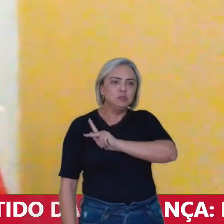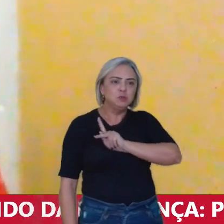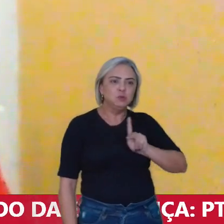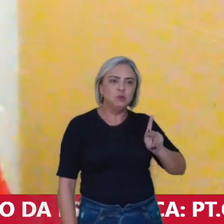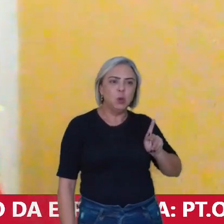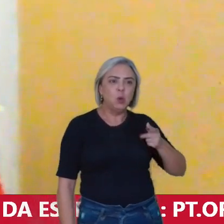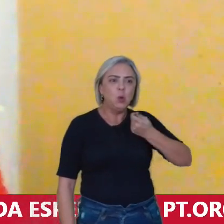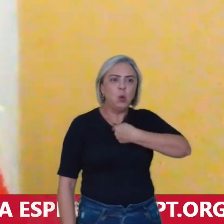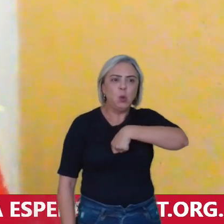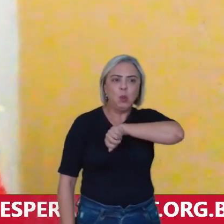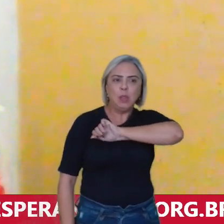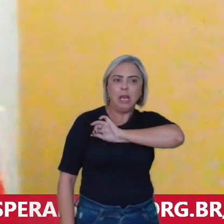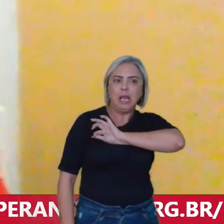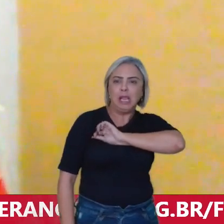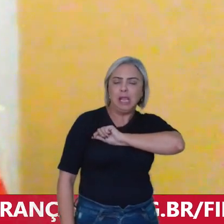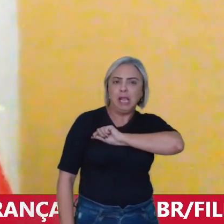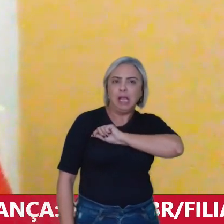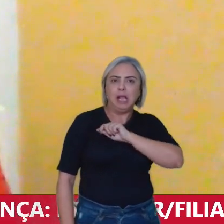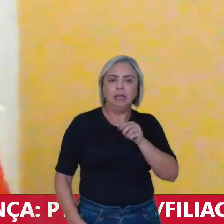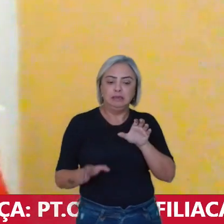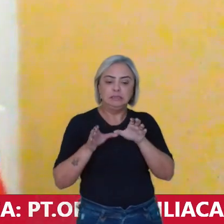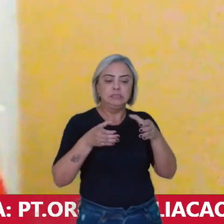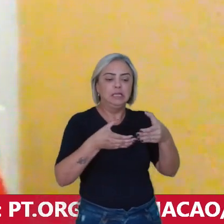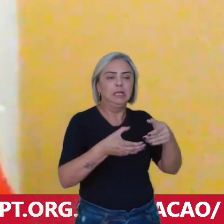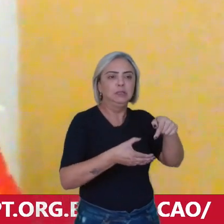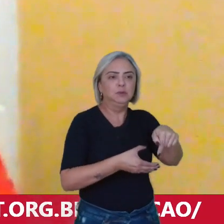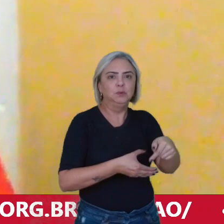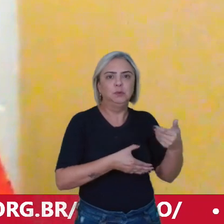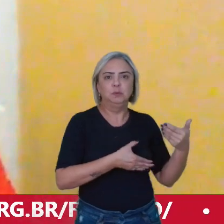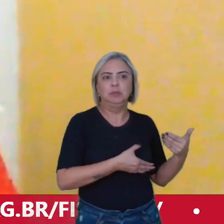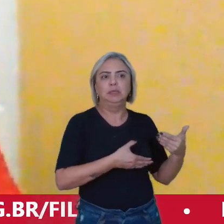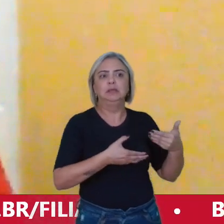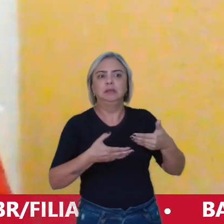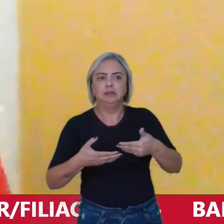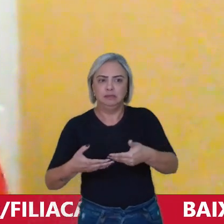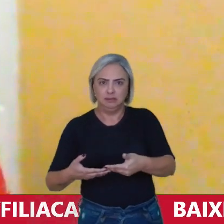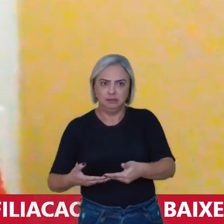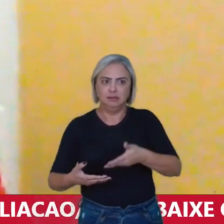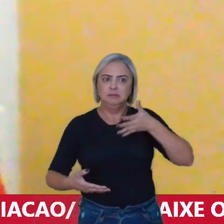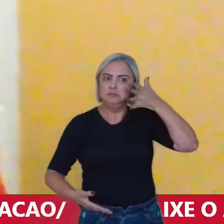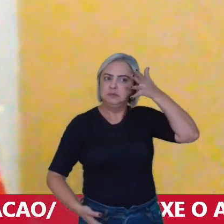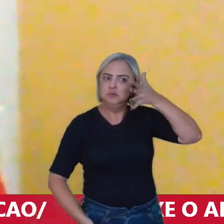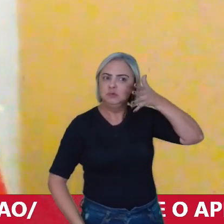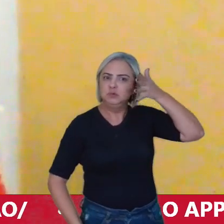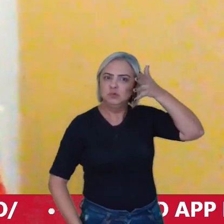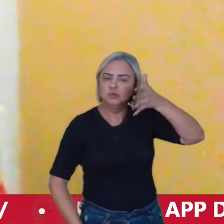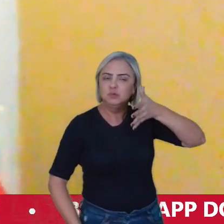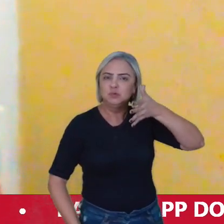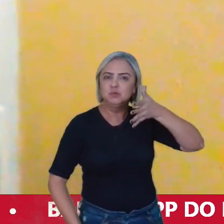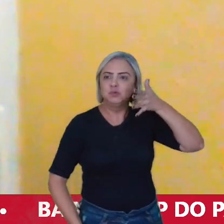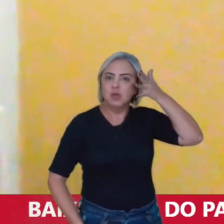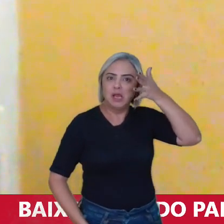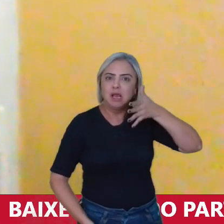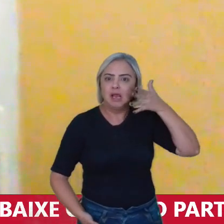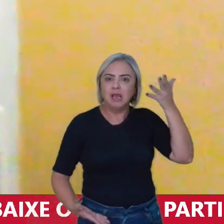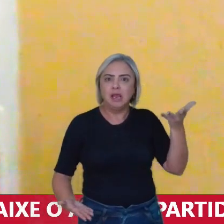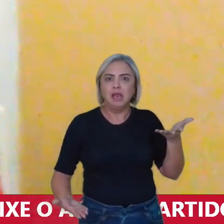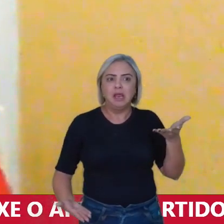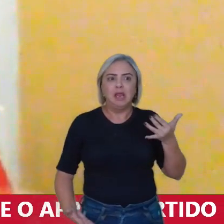delegados, da turma aí que vem, que traz esse discurso, que é um discurso